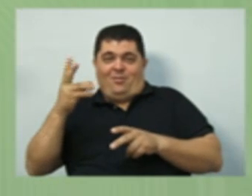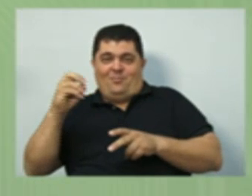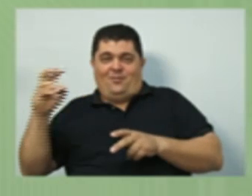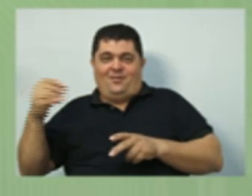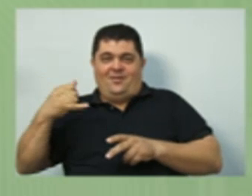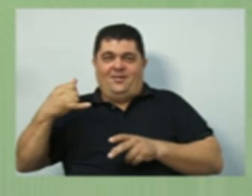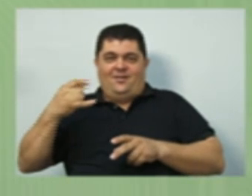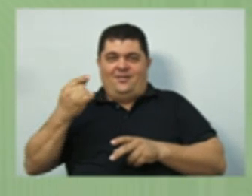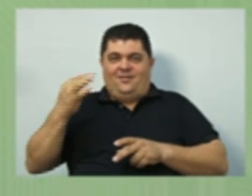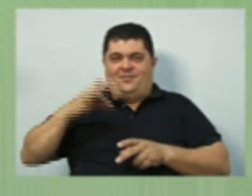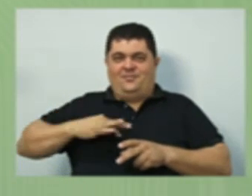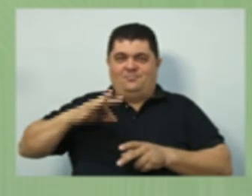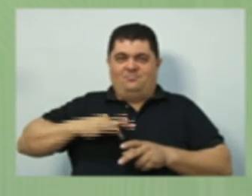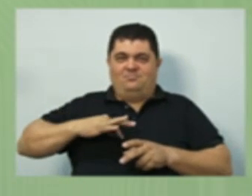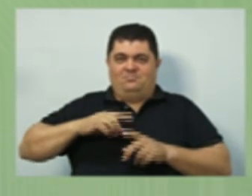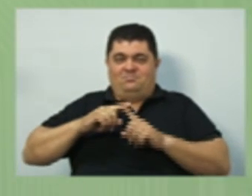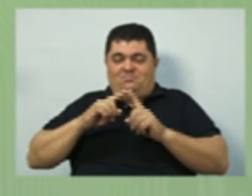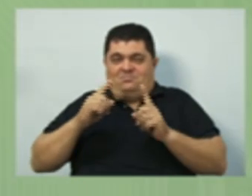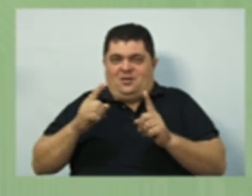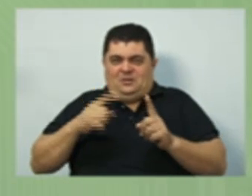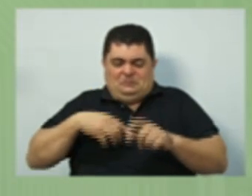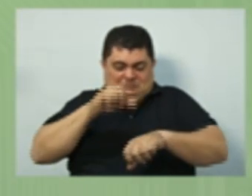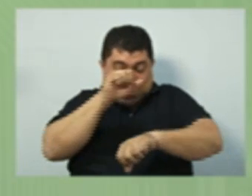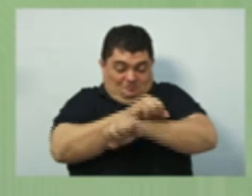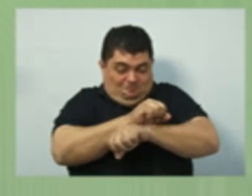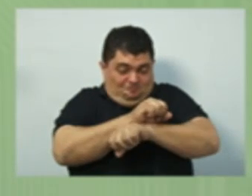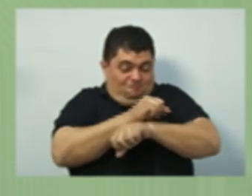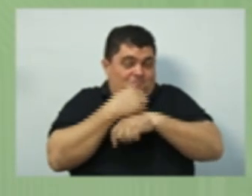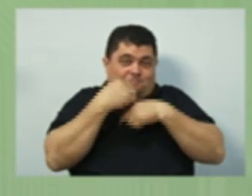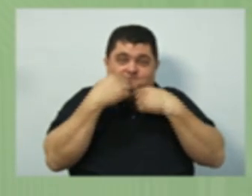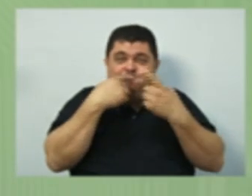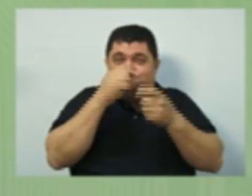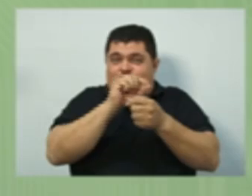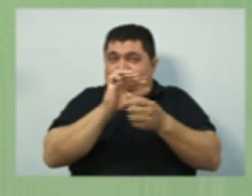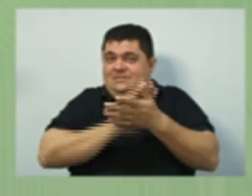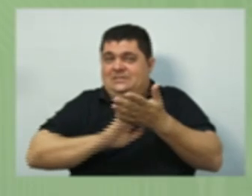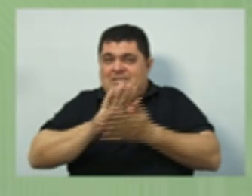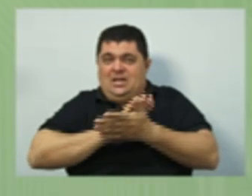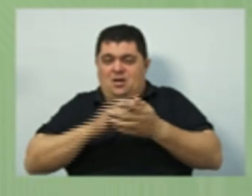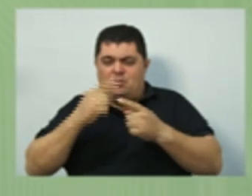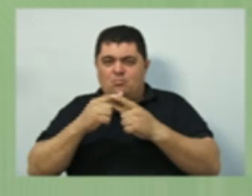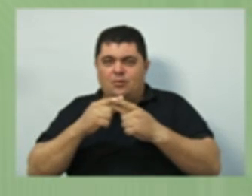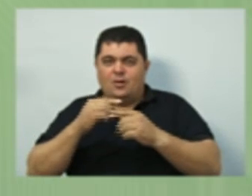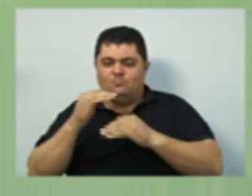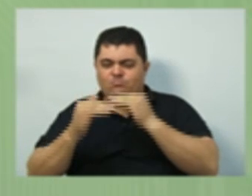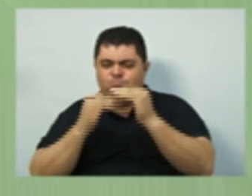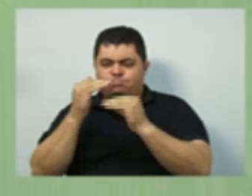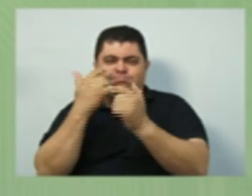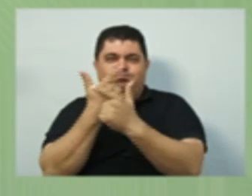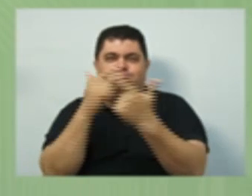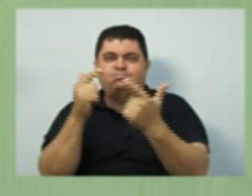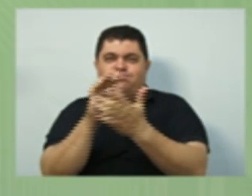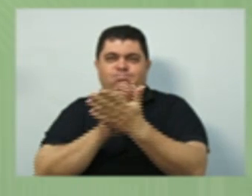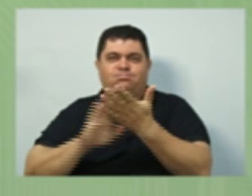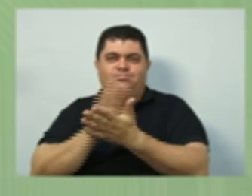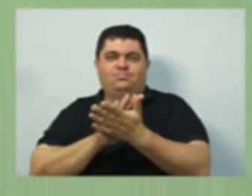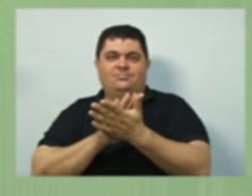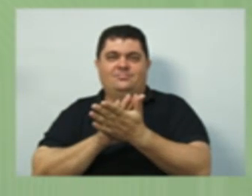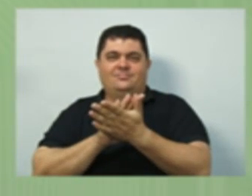R$4.500. No entanto, ele está amarrado. Significa que não está desenvolvendo o seu potencial, está preso.